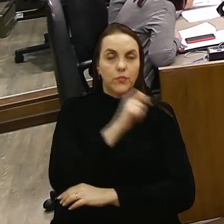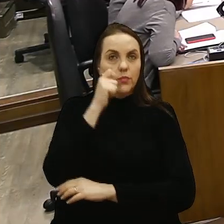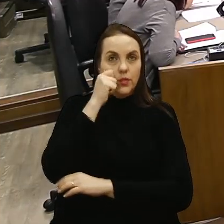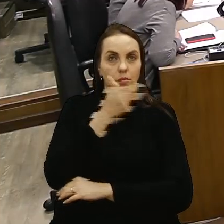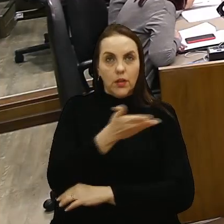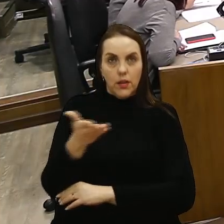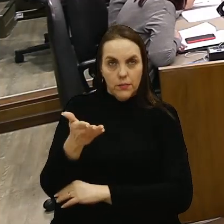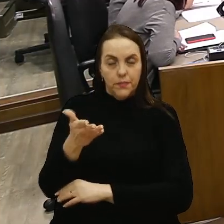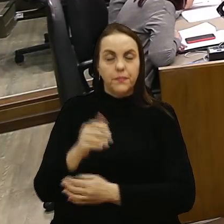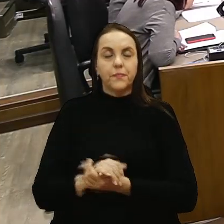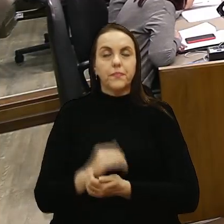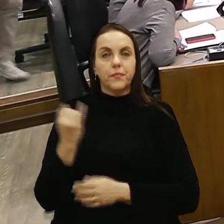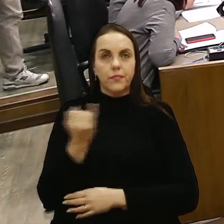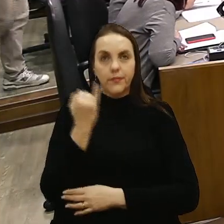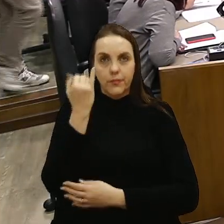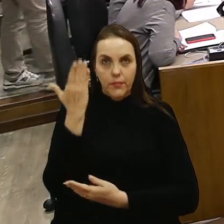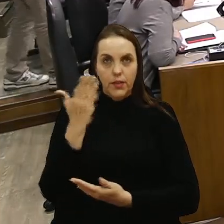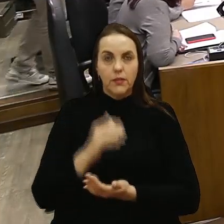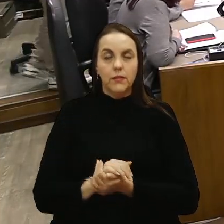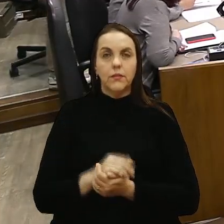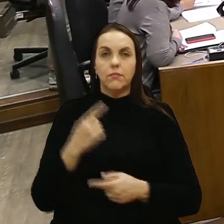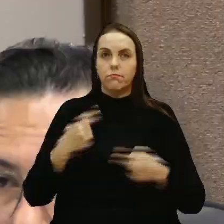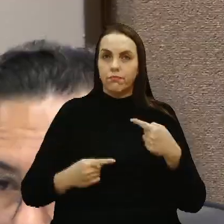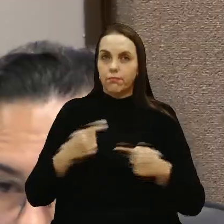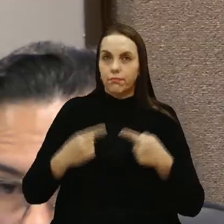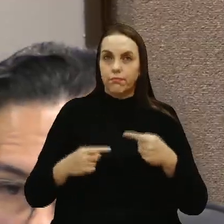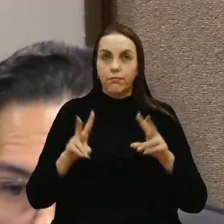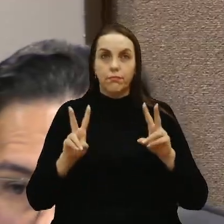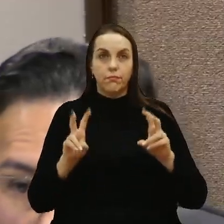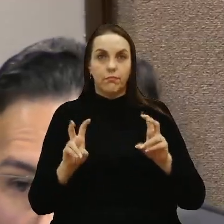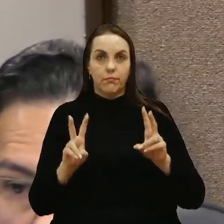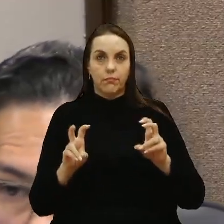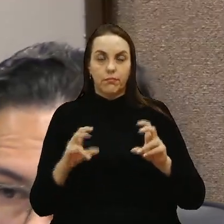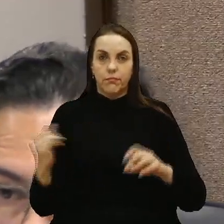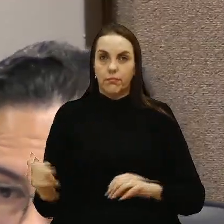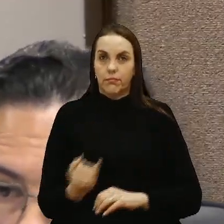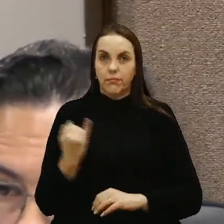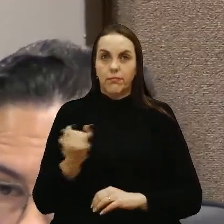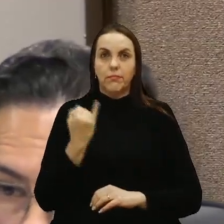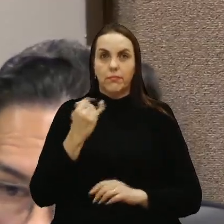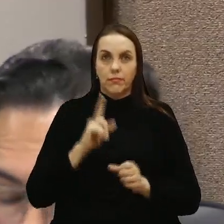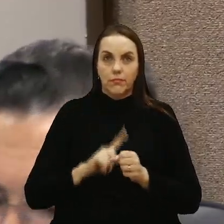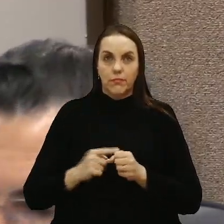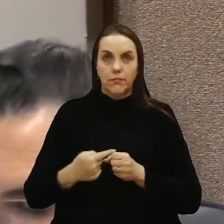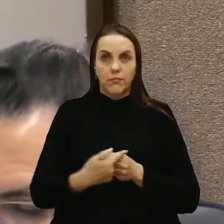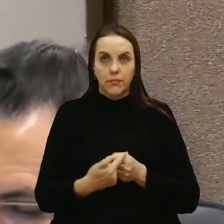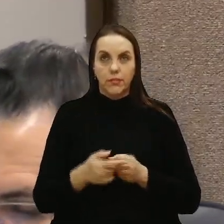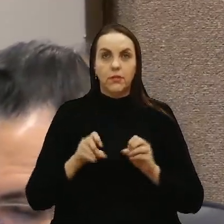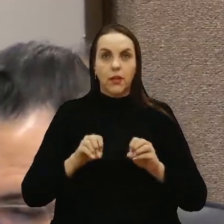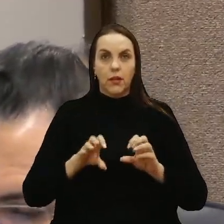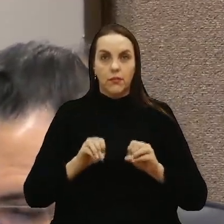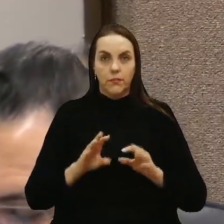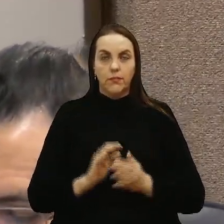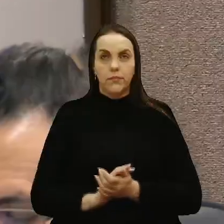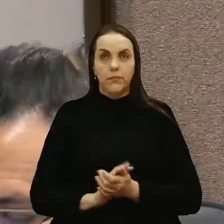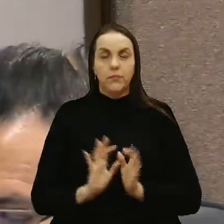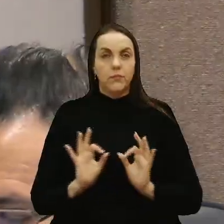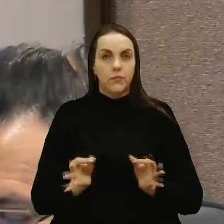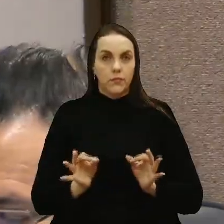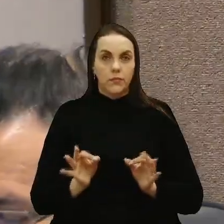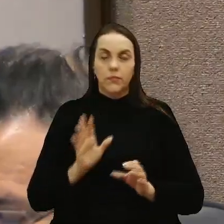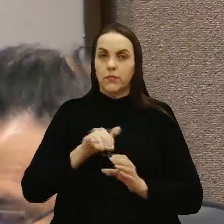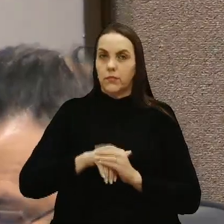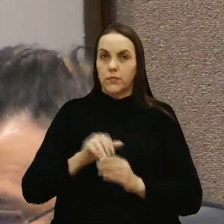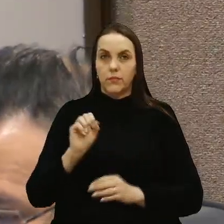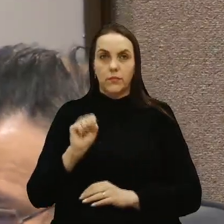tão importante, onde nós estamos debatendo um assunto tão importante para a nossa cidade, que é a educação. Com certeza, meu voto é